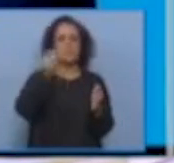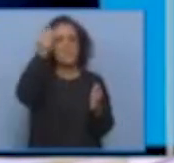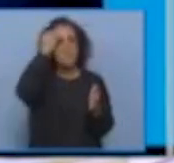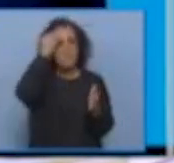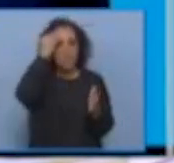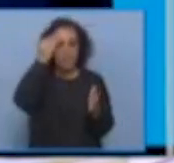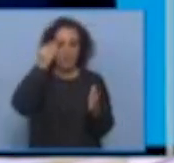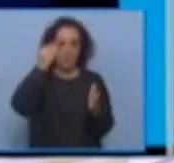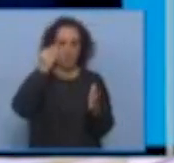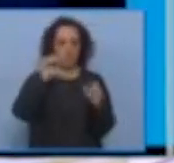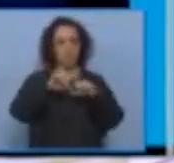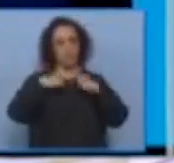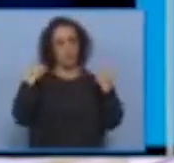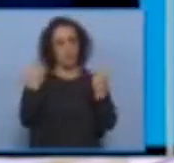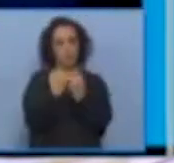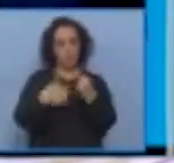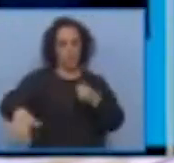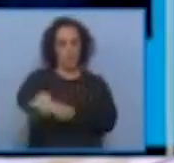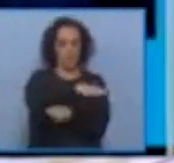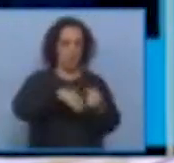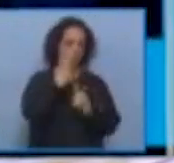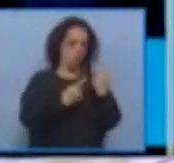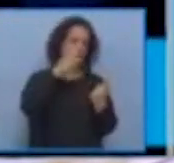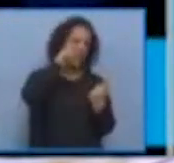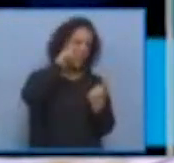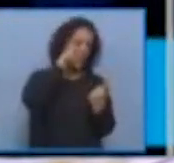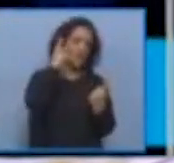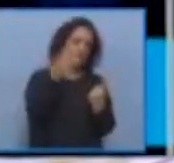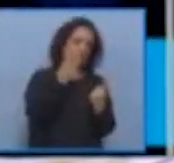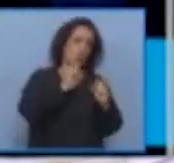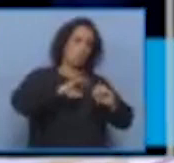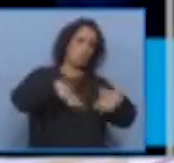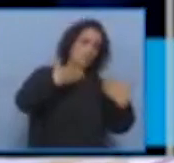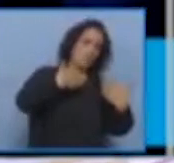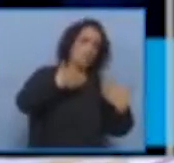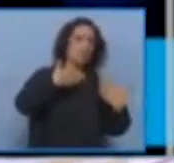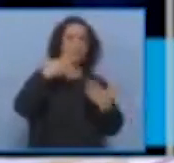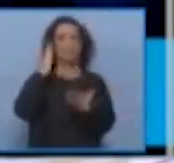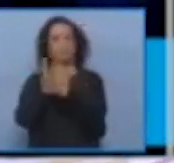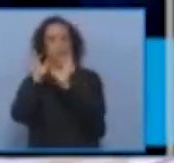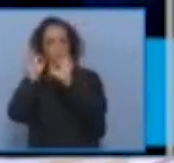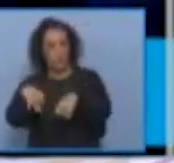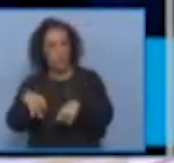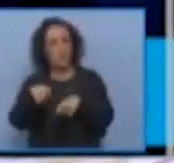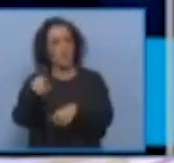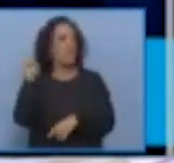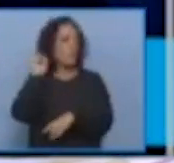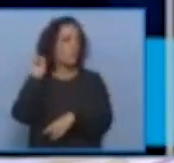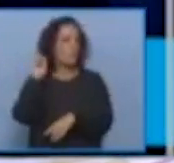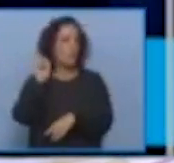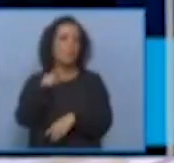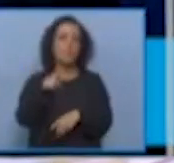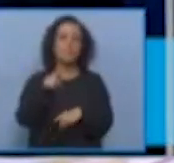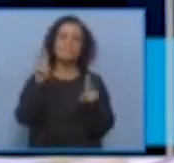na nossa sociedade quem defende a vida, quer no início, quer no seu fim. É muito importante que as políticas